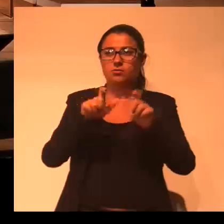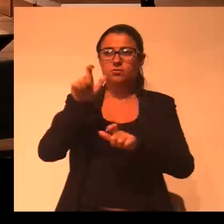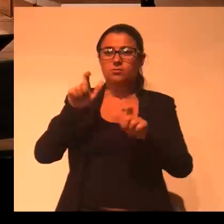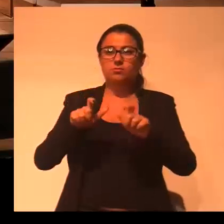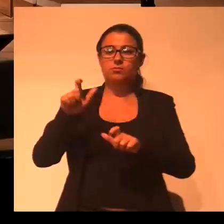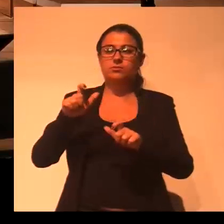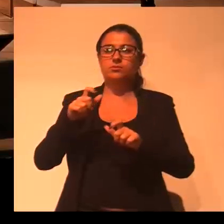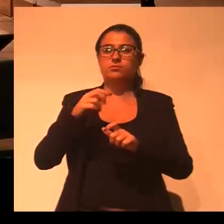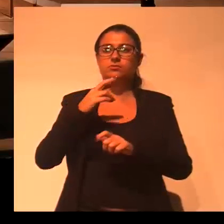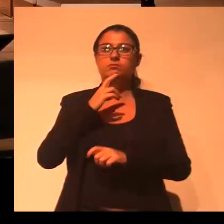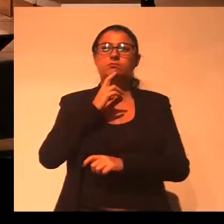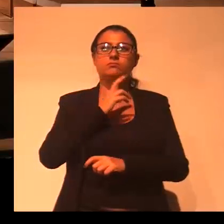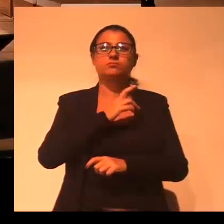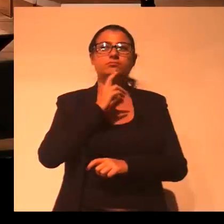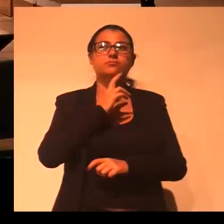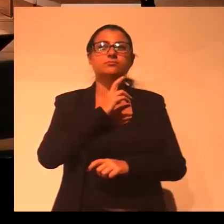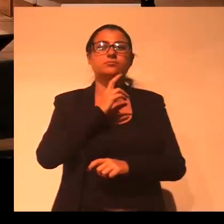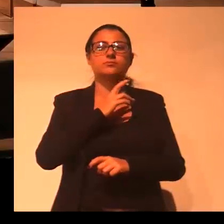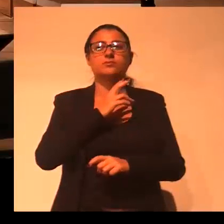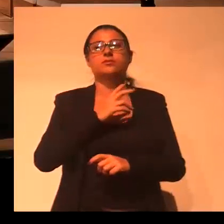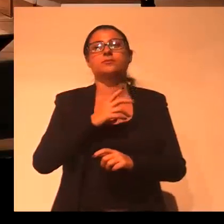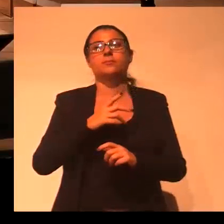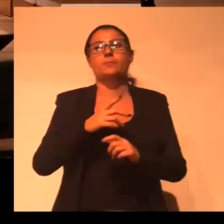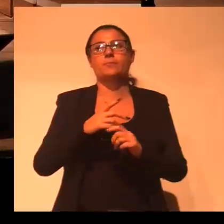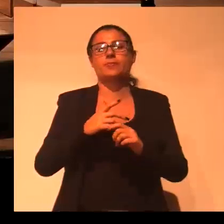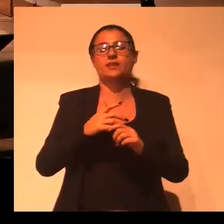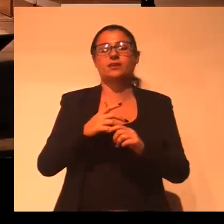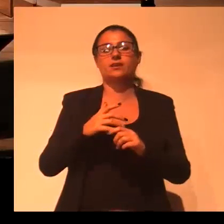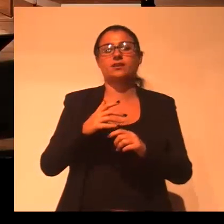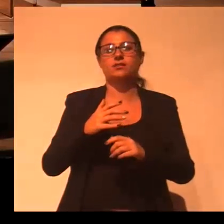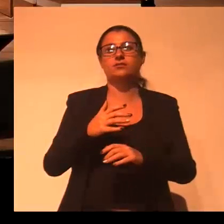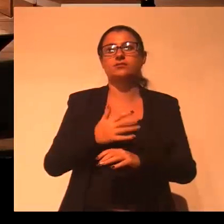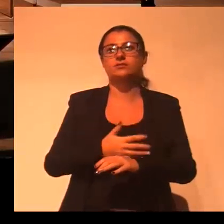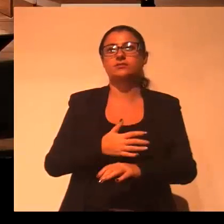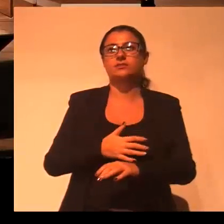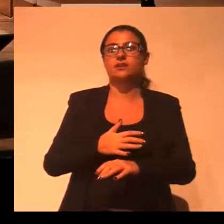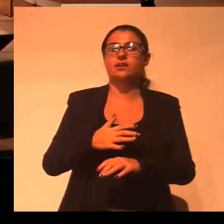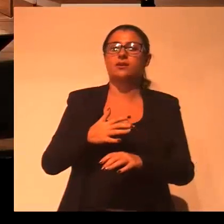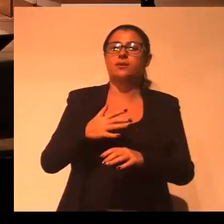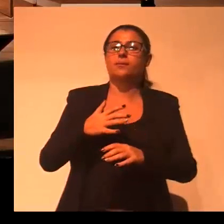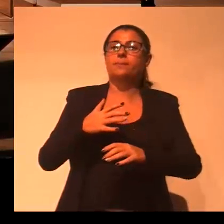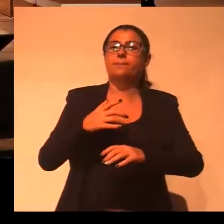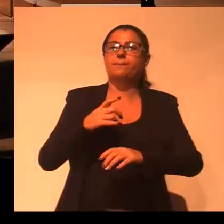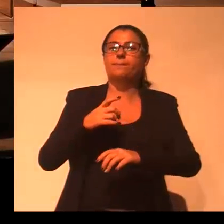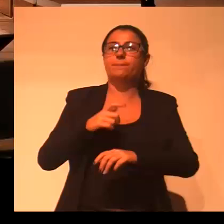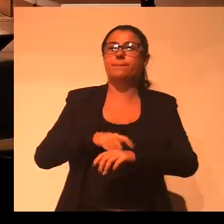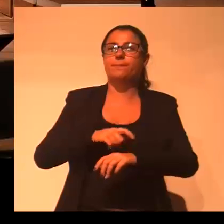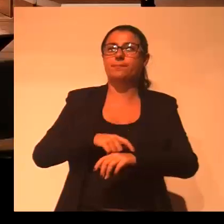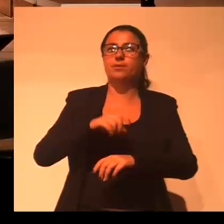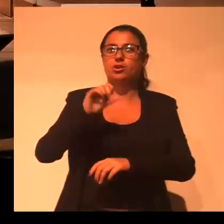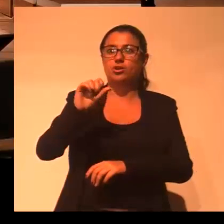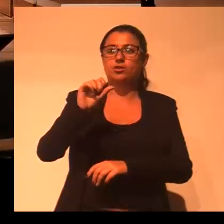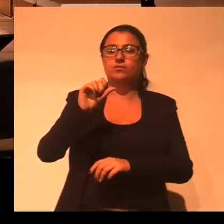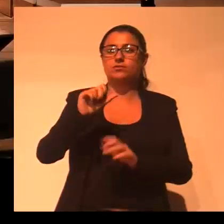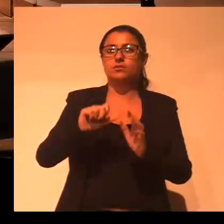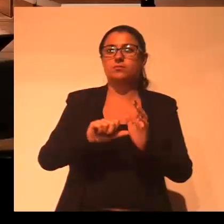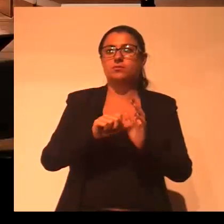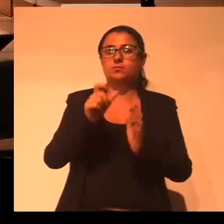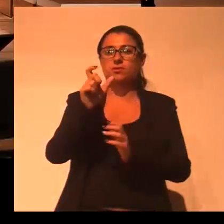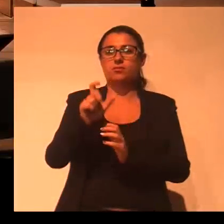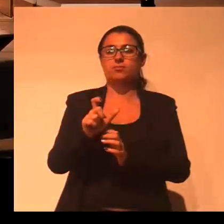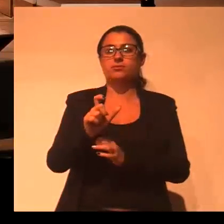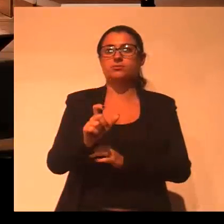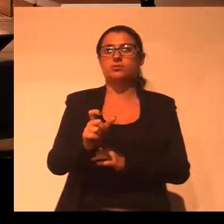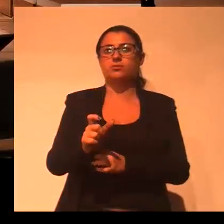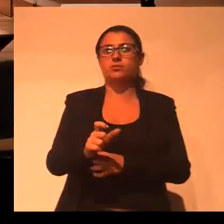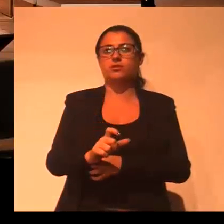porque os protocolos foram feitos para iniciar às 9 horas, agora vai ser às 8h30, e será o primeiro ouvido uma outra